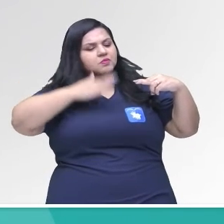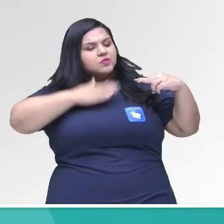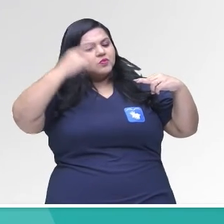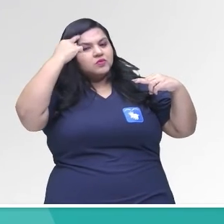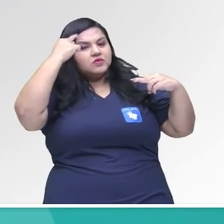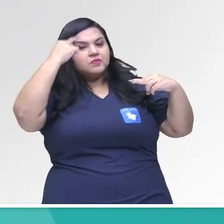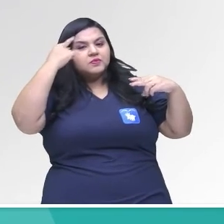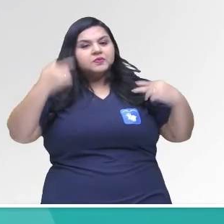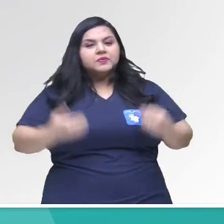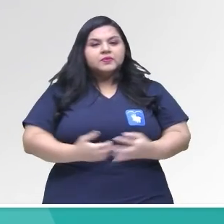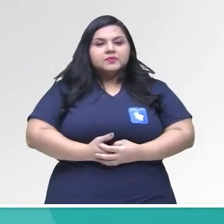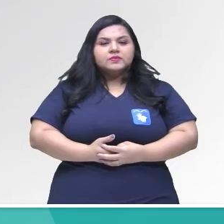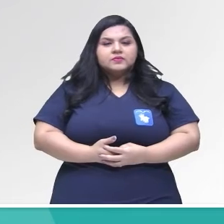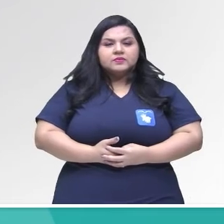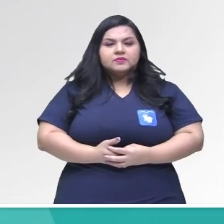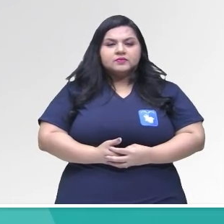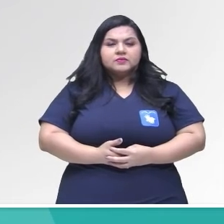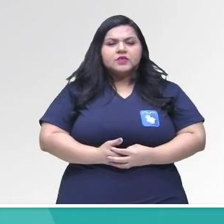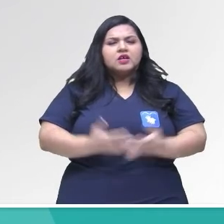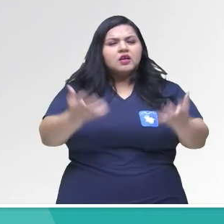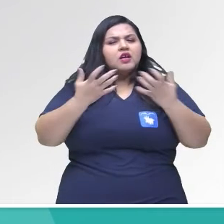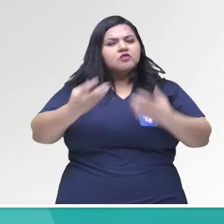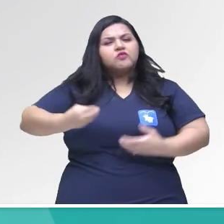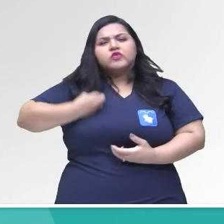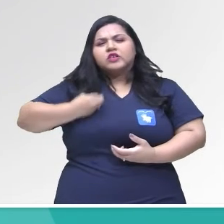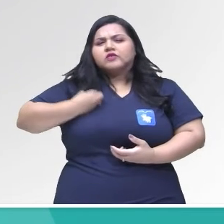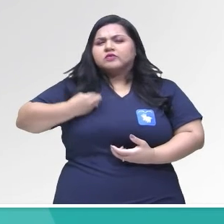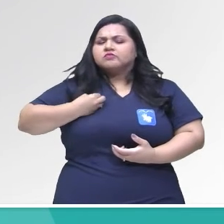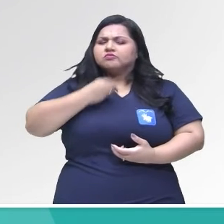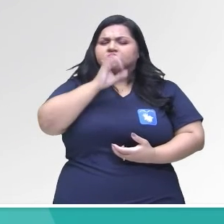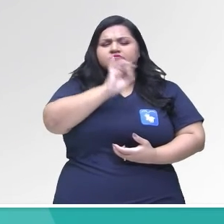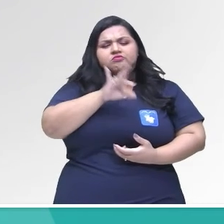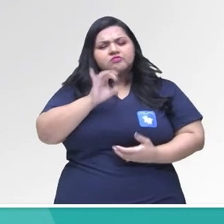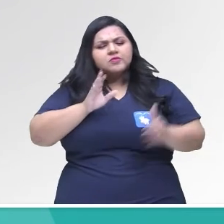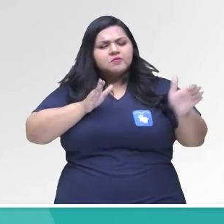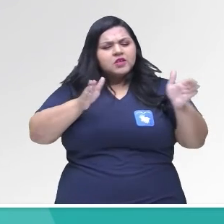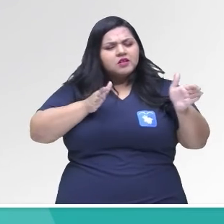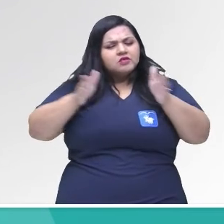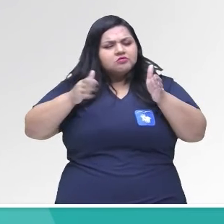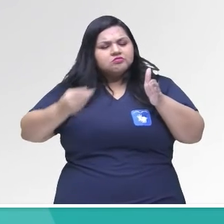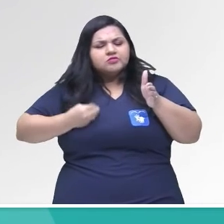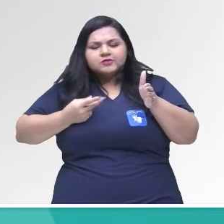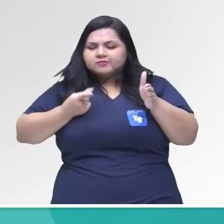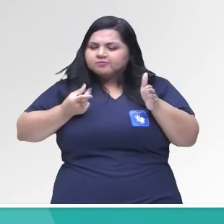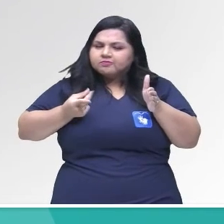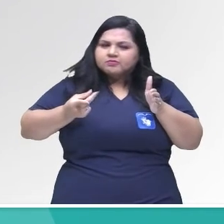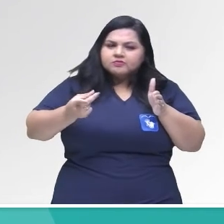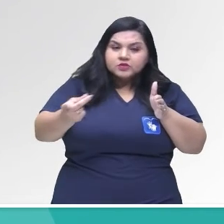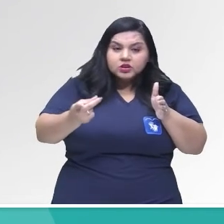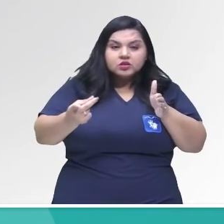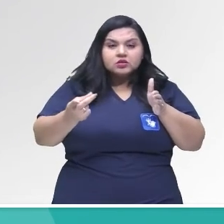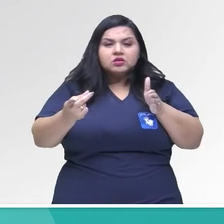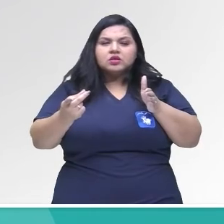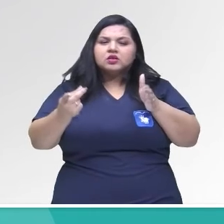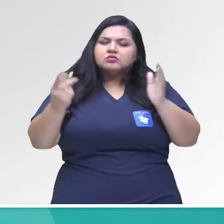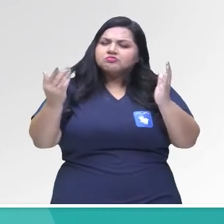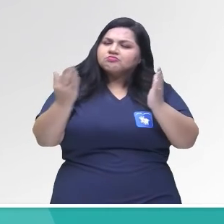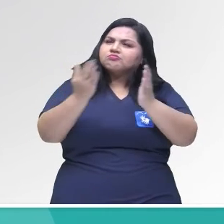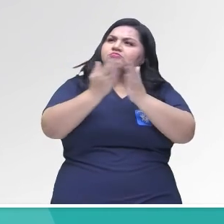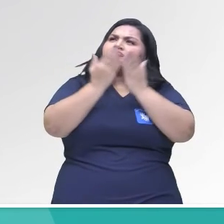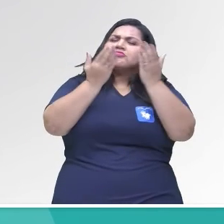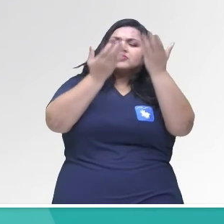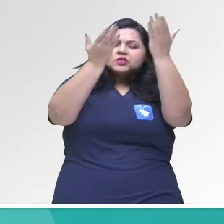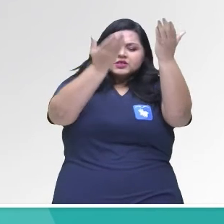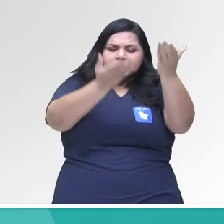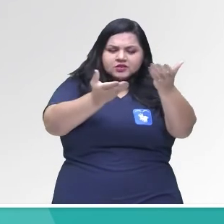pensamento. Quero vivê-lo em cada vão momento, e em seu louvor hei de espalhar